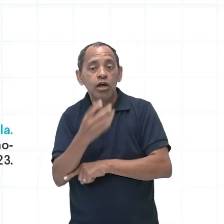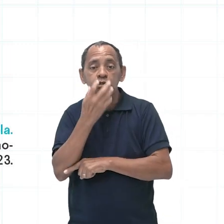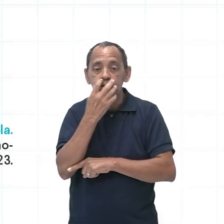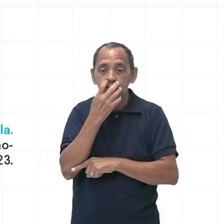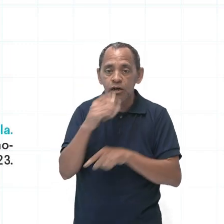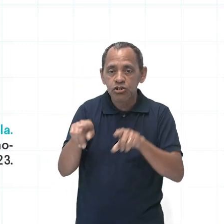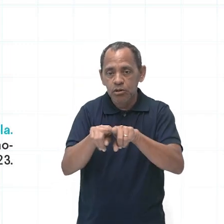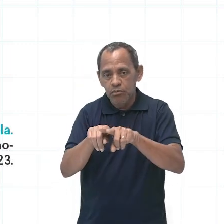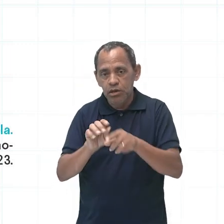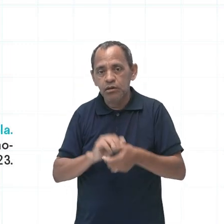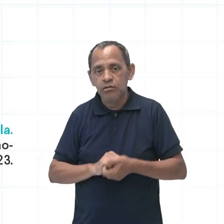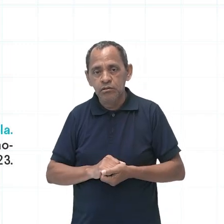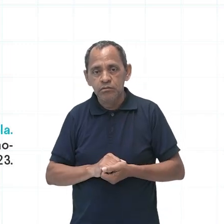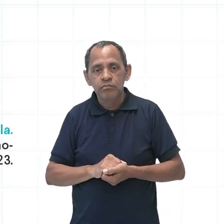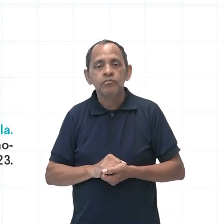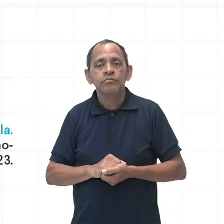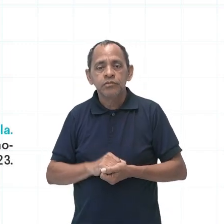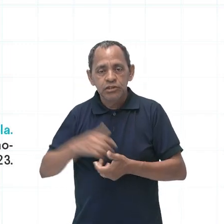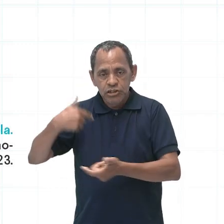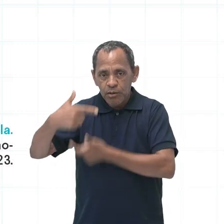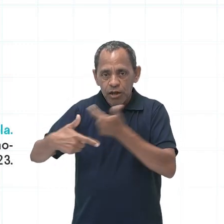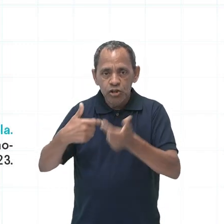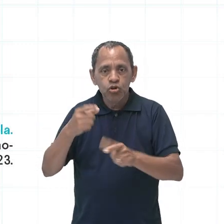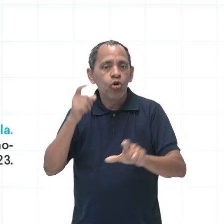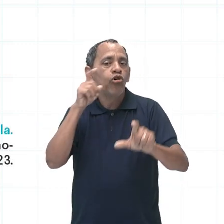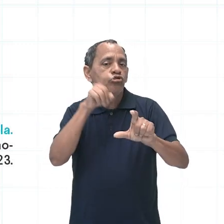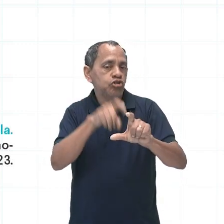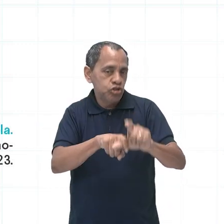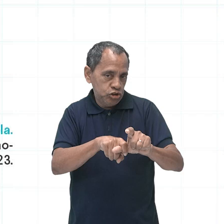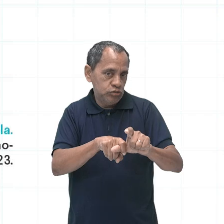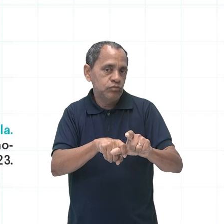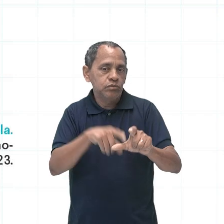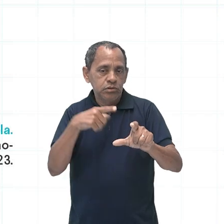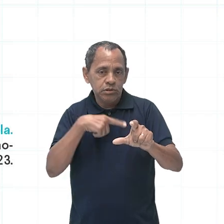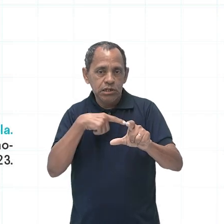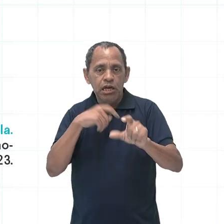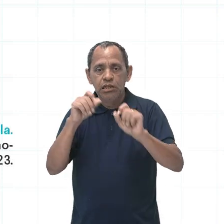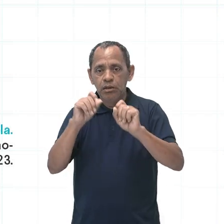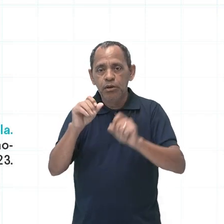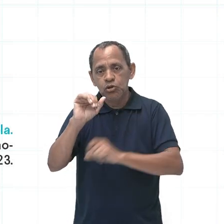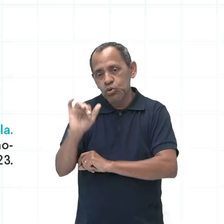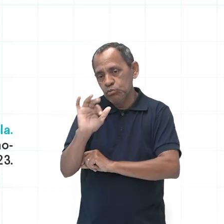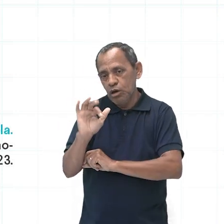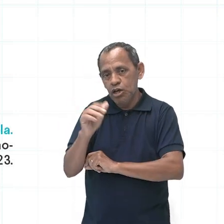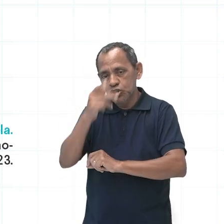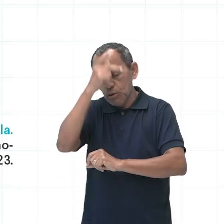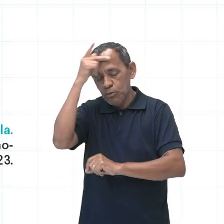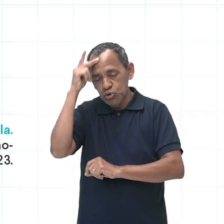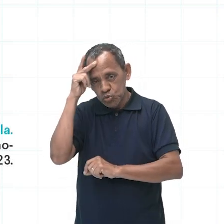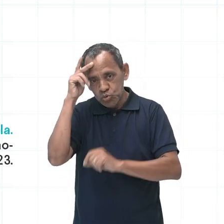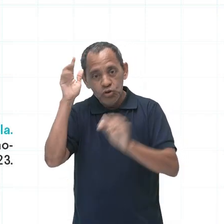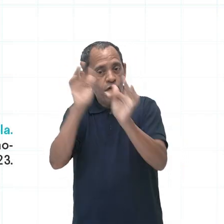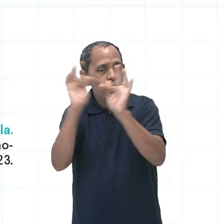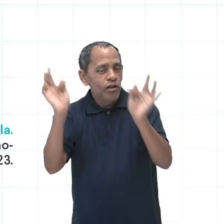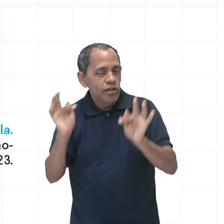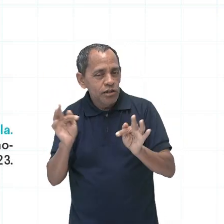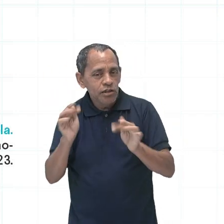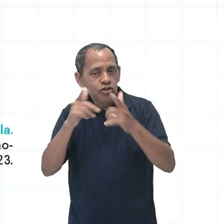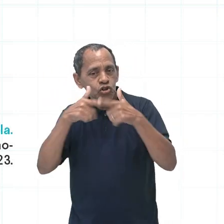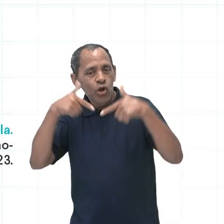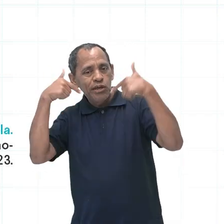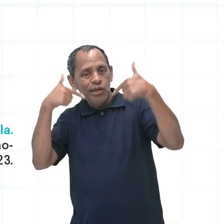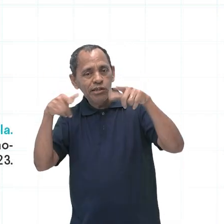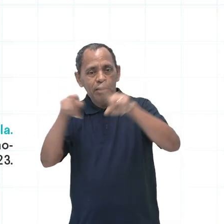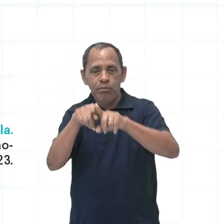brasileiro, o trabalhador que está endividado. Observem que são imagens em que as pessoas estavam felizes, sorrindo, trazendo aquela ideia de que